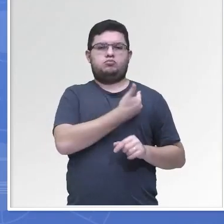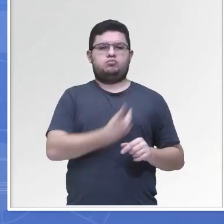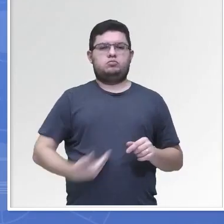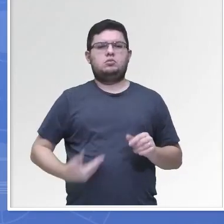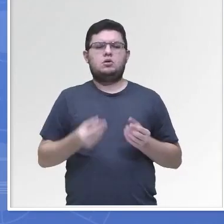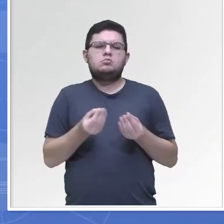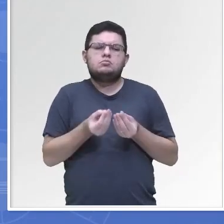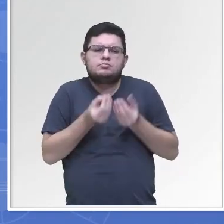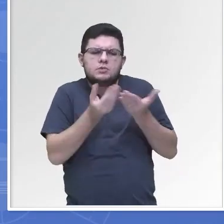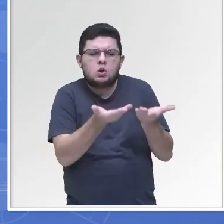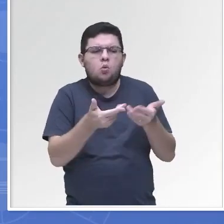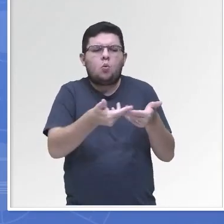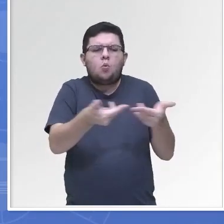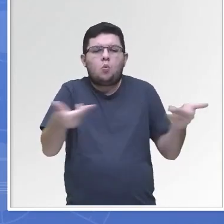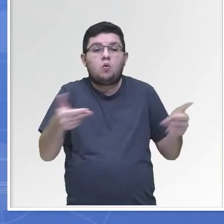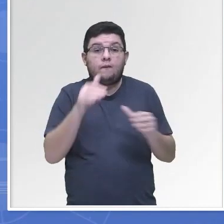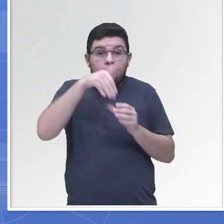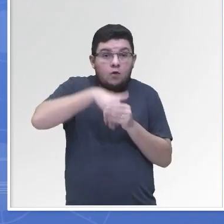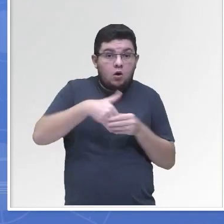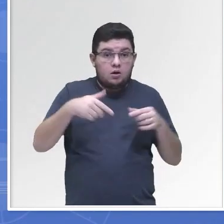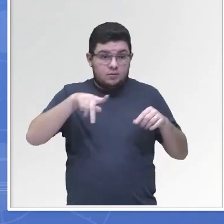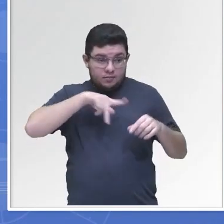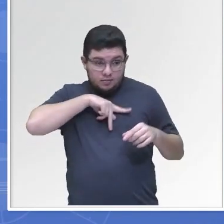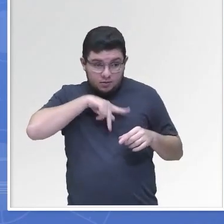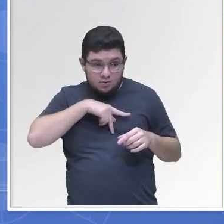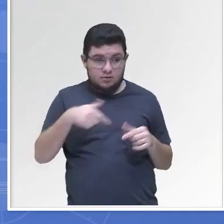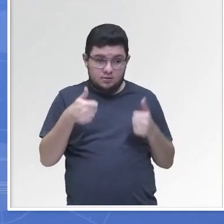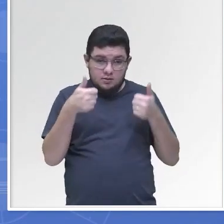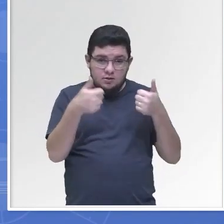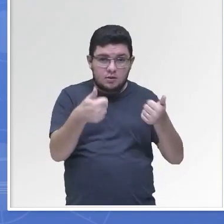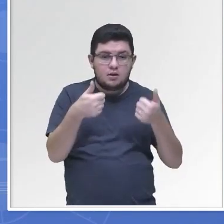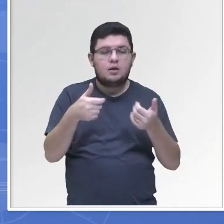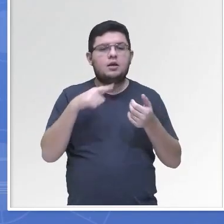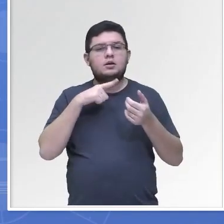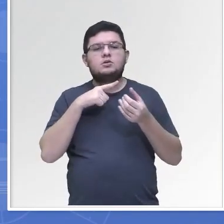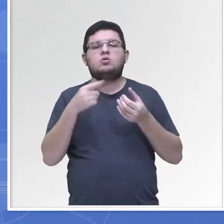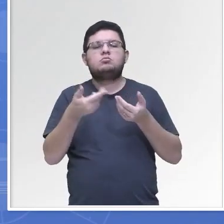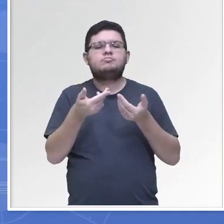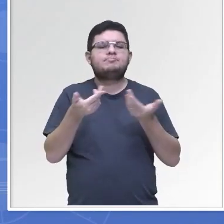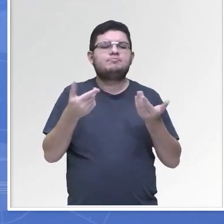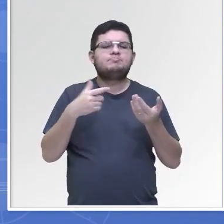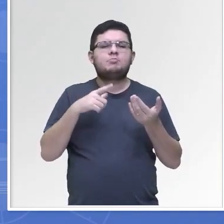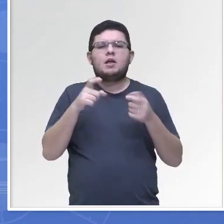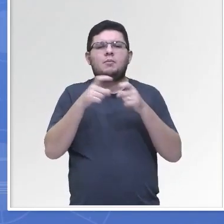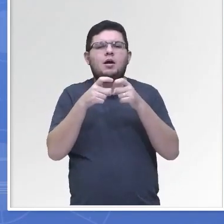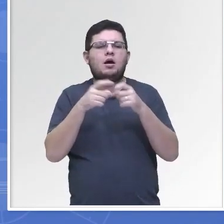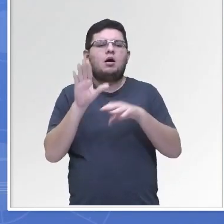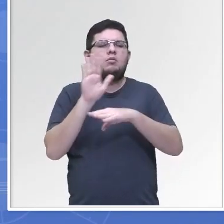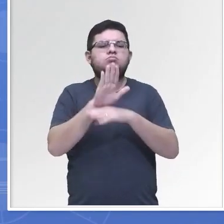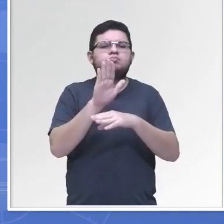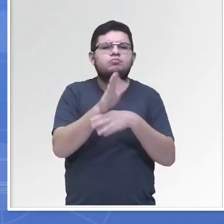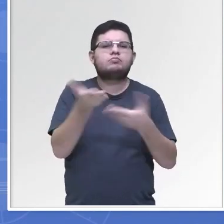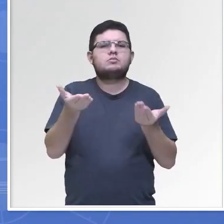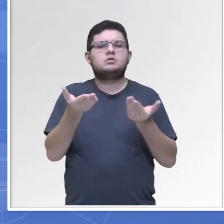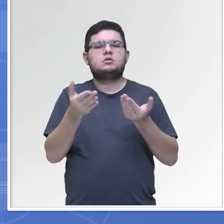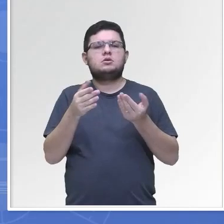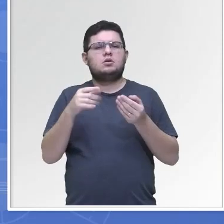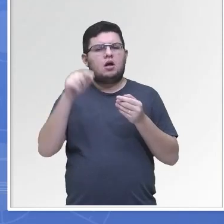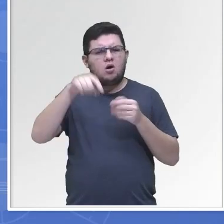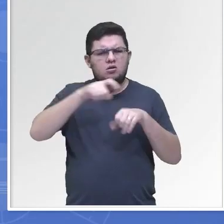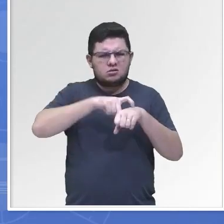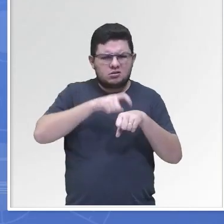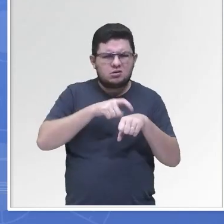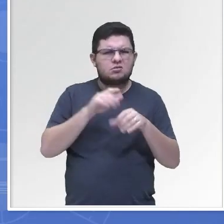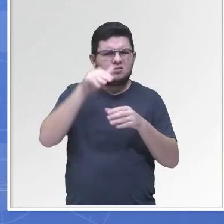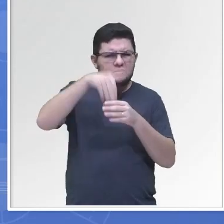posso oferecer isso aqui, né? Tem um rancho aqui, tem um atendimento médico. Não, mas é época de eleição, mas eu estou fazendo isso aqui